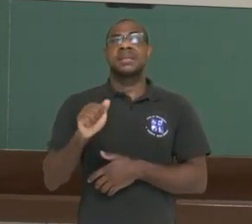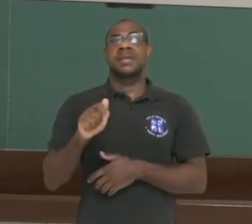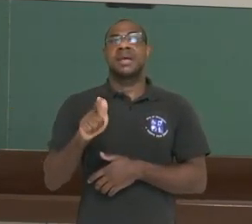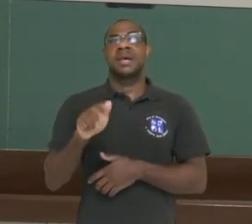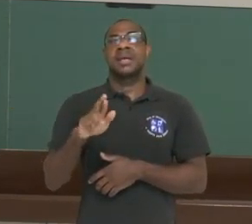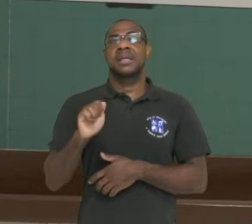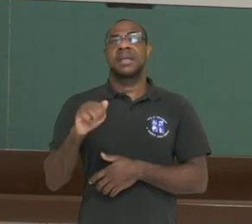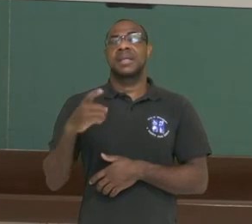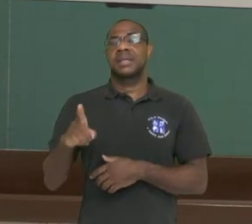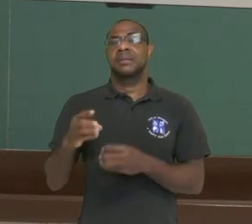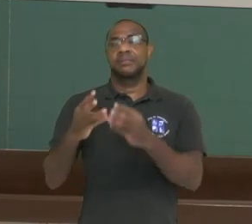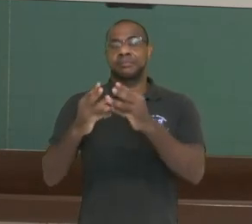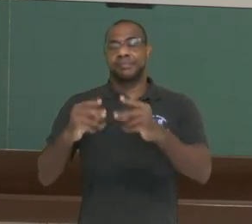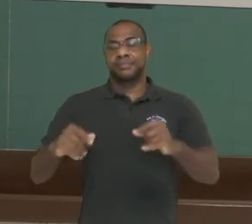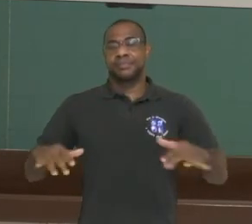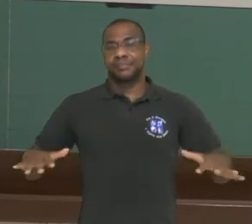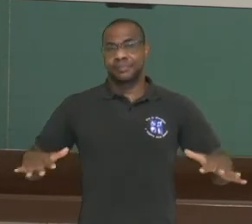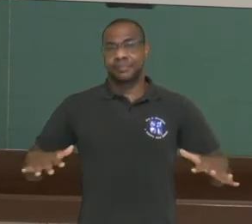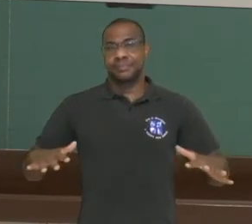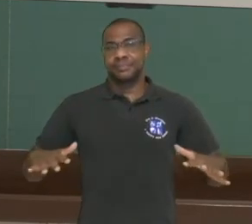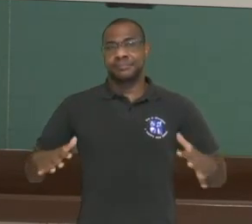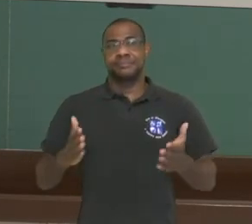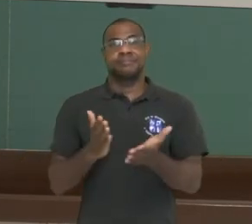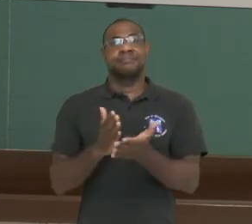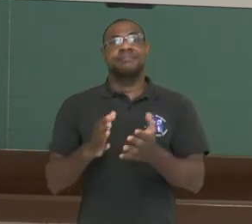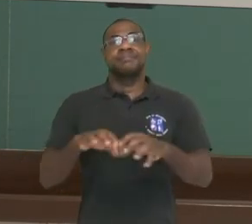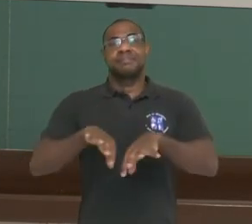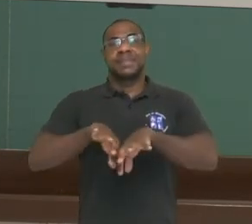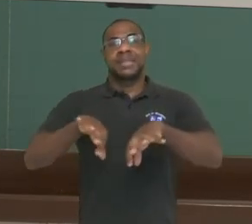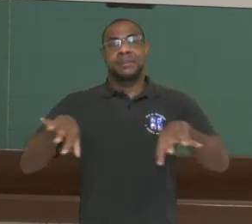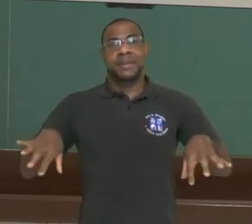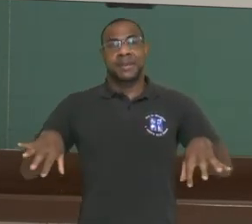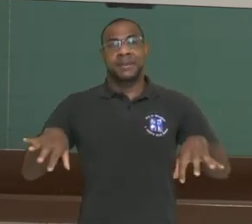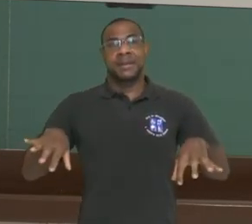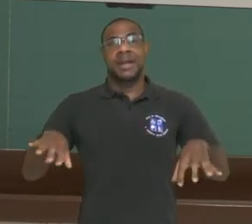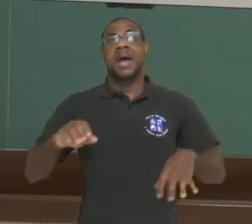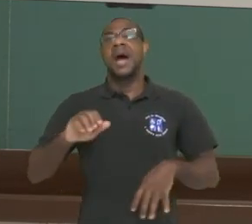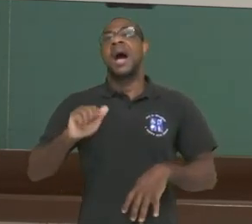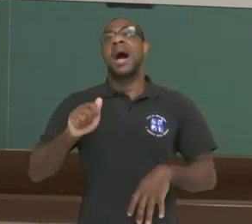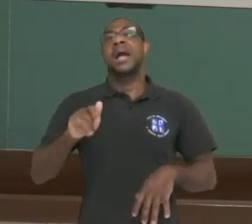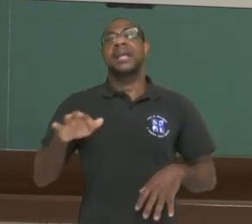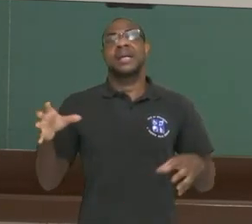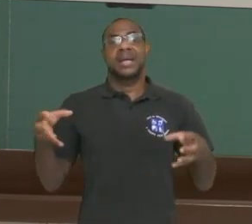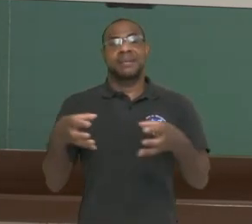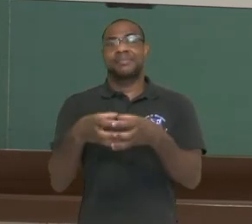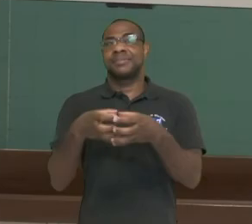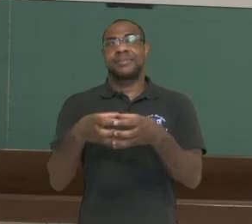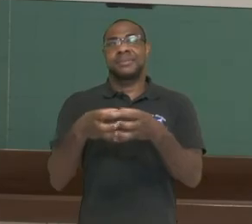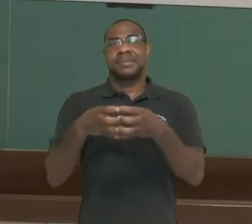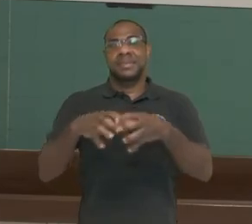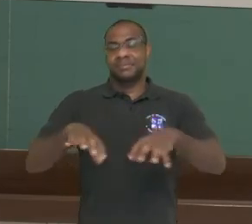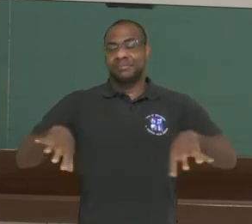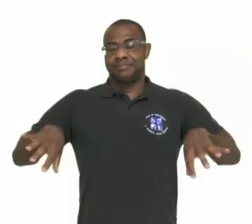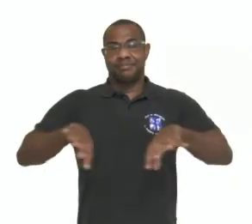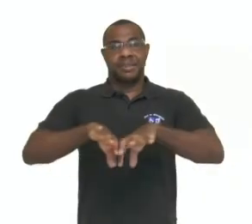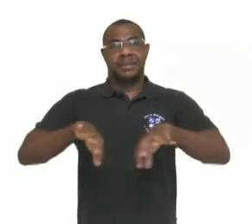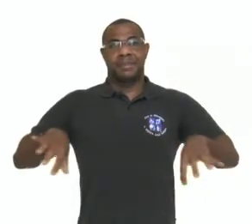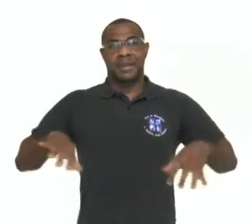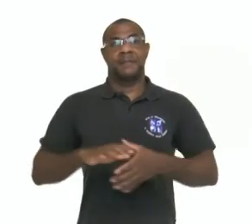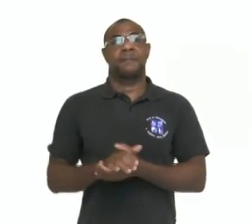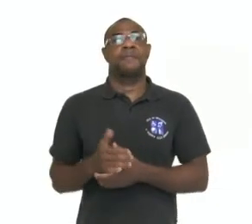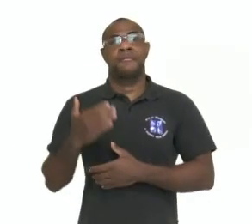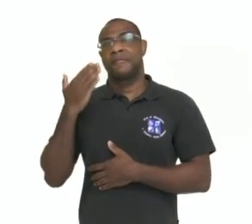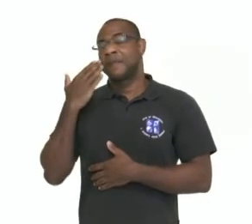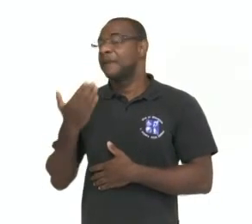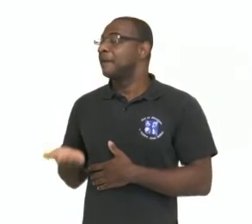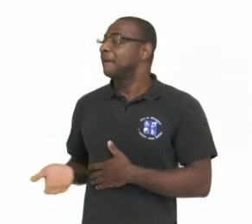significa desmonte, né? Desagregar. Agregar é unir, desagregar, separar. Internamente, as raízes da